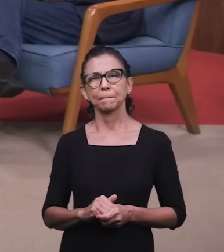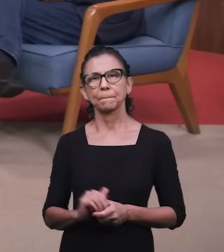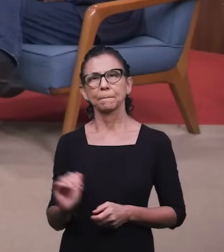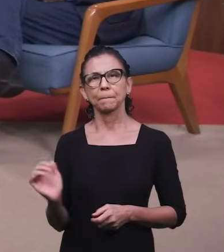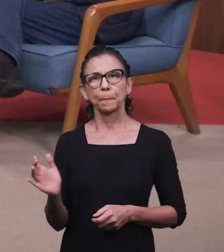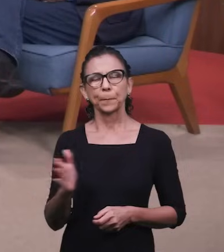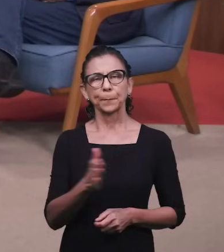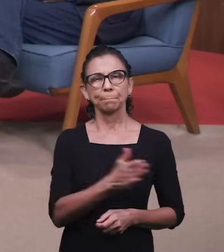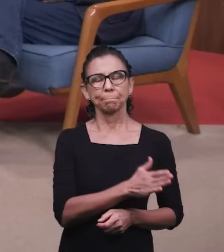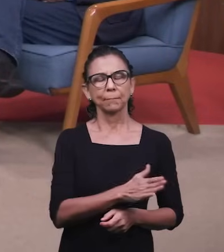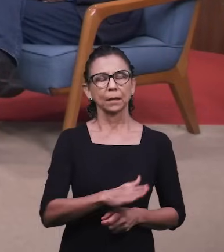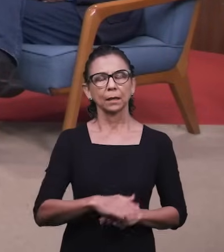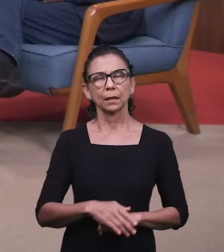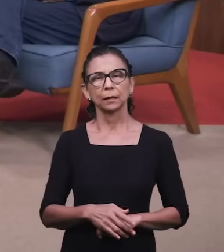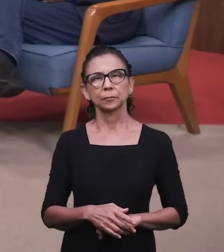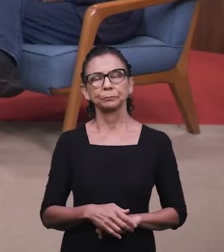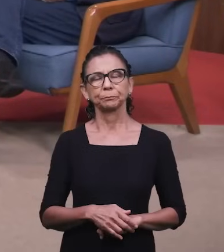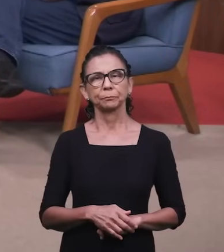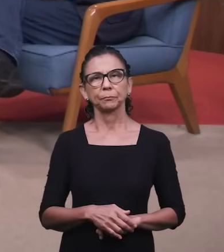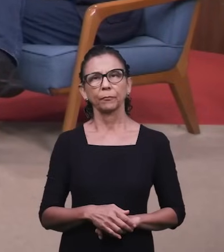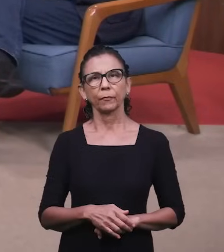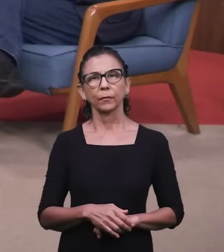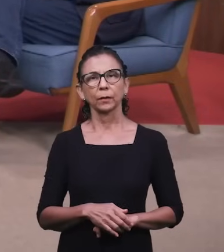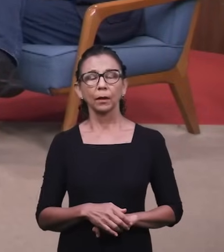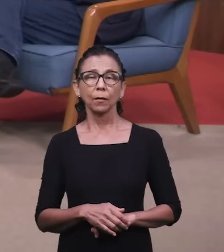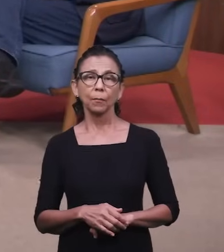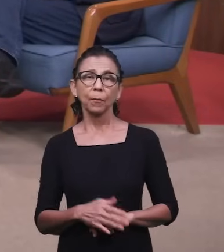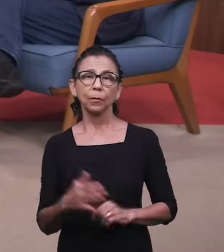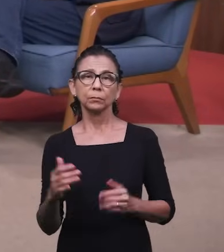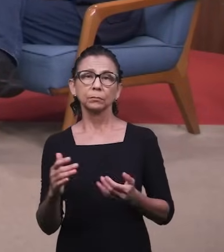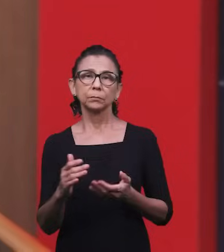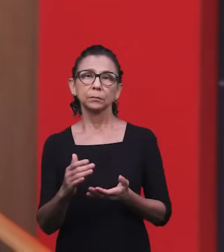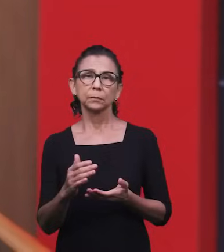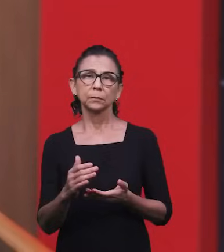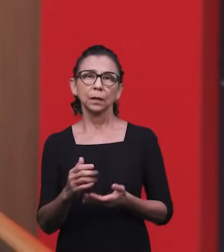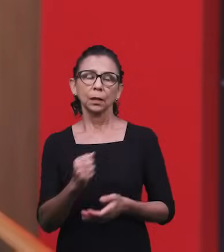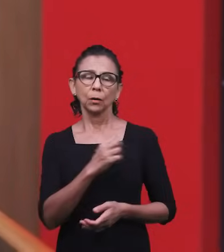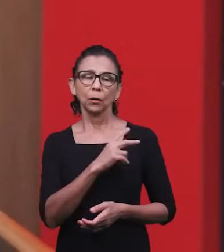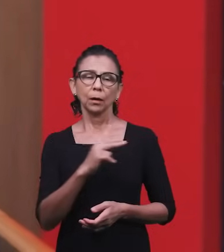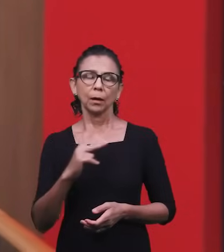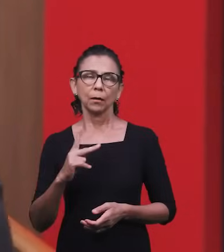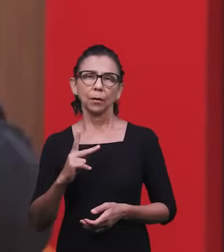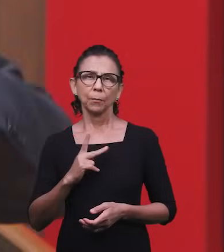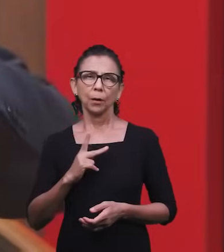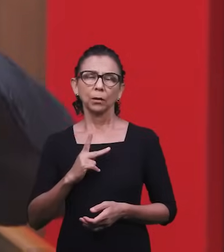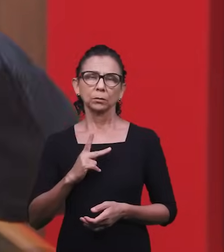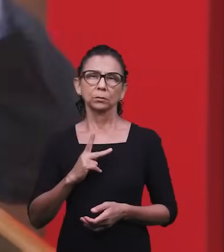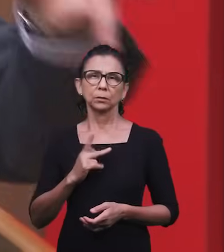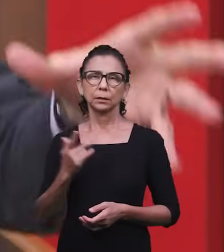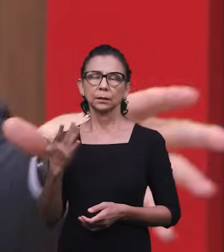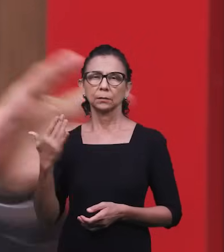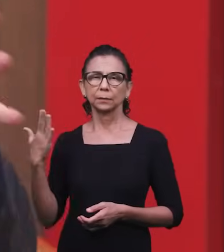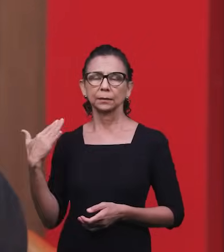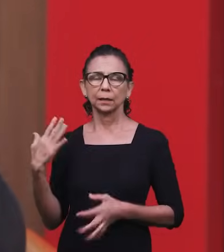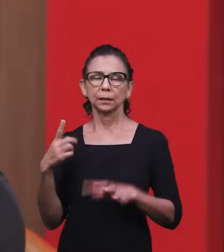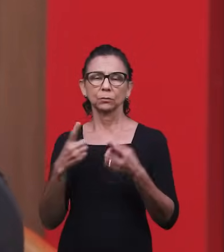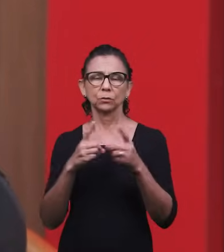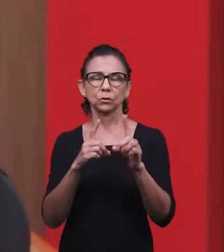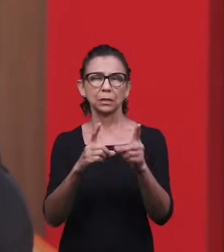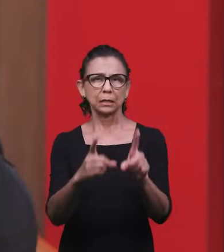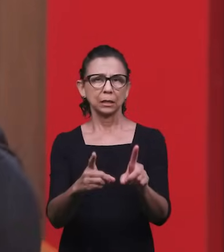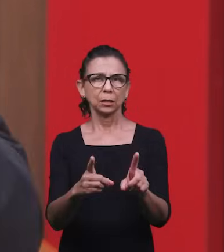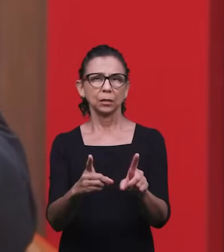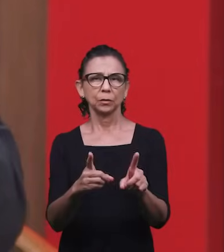que creem simplesmente pelo chamado do Senhor. Espírito Santo faz a obra, não, eu me entrego ao